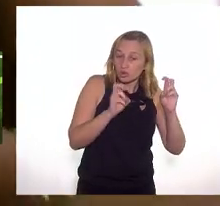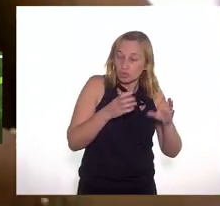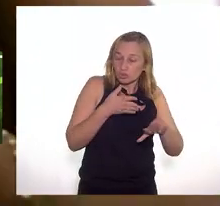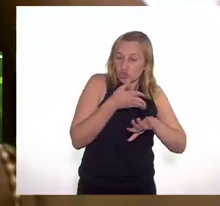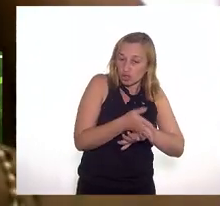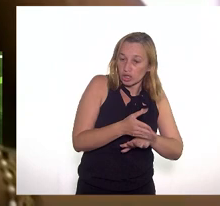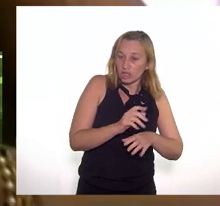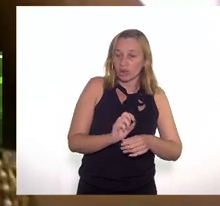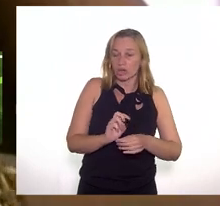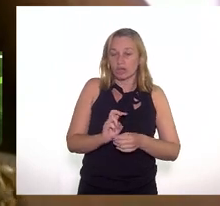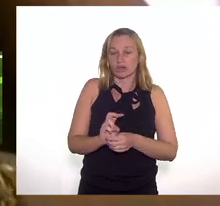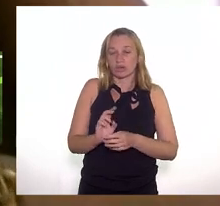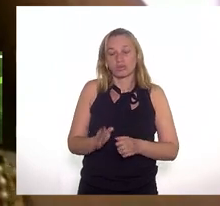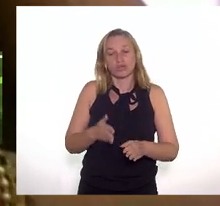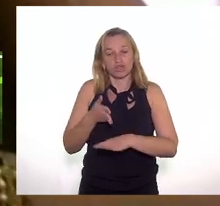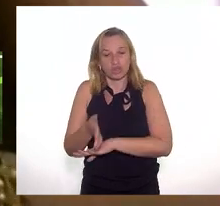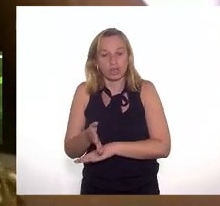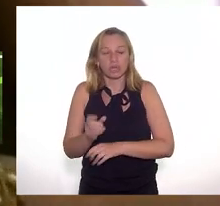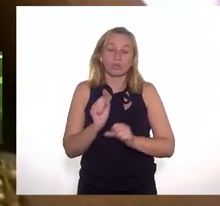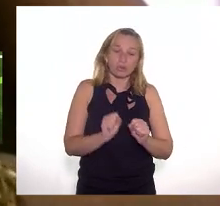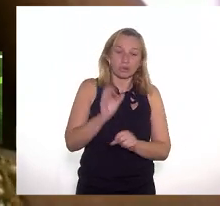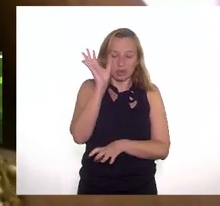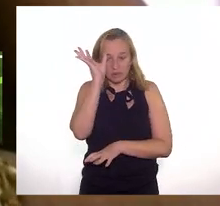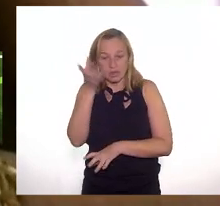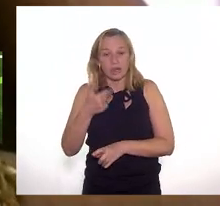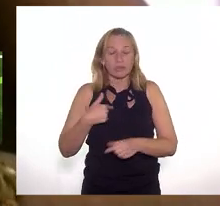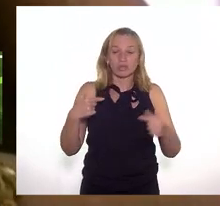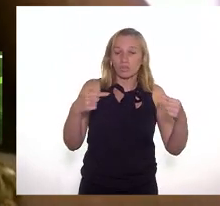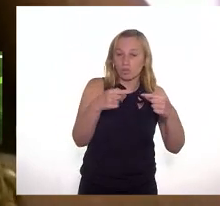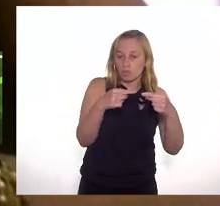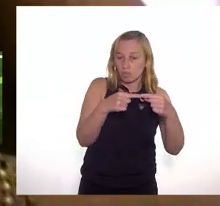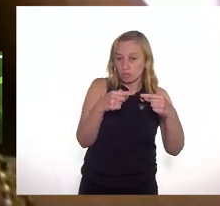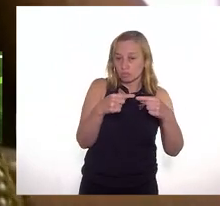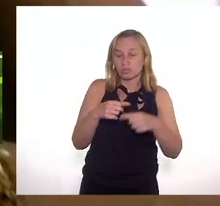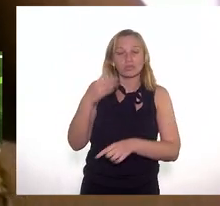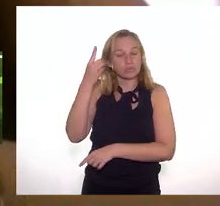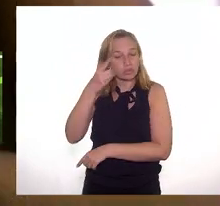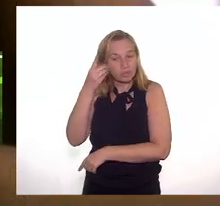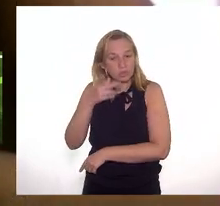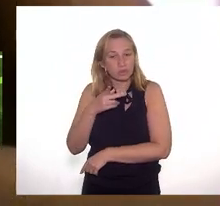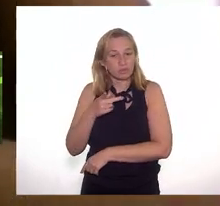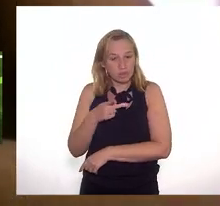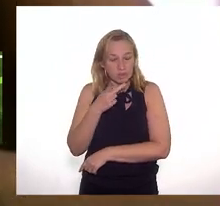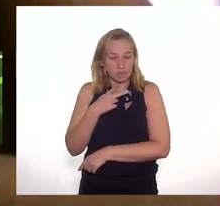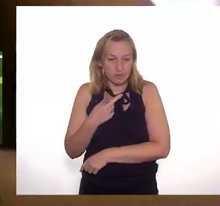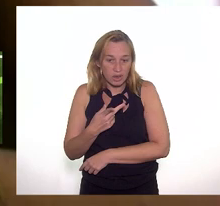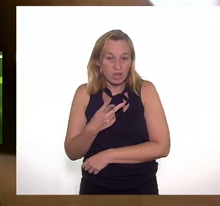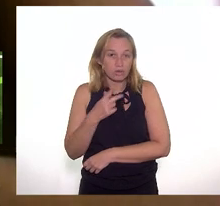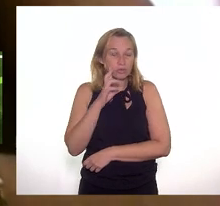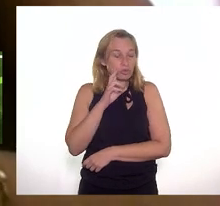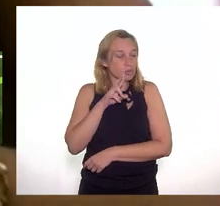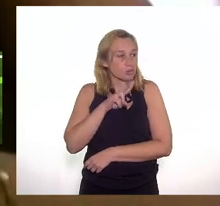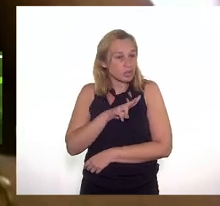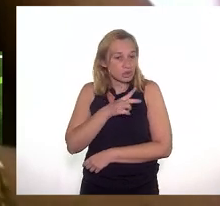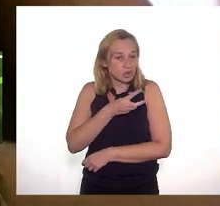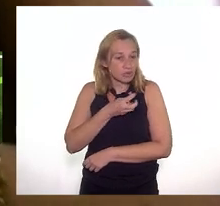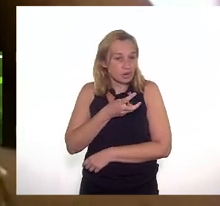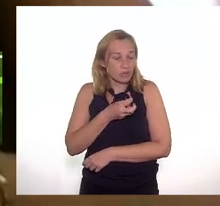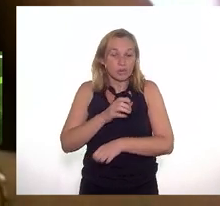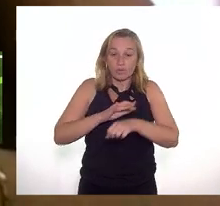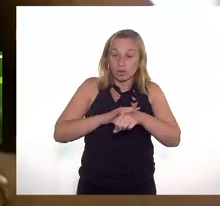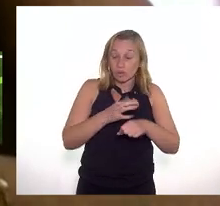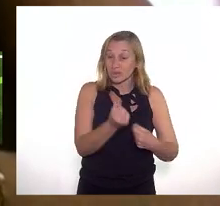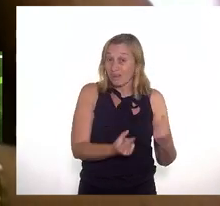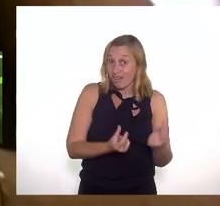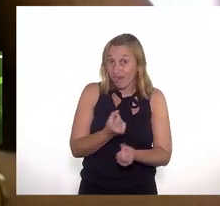o contexto total, eu concordo com a fala da deputada, quando a gente se depara com uma doença